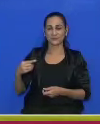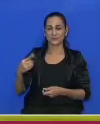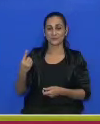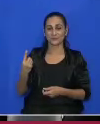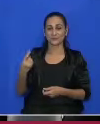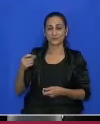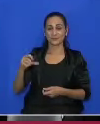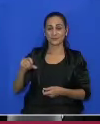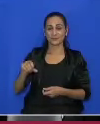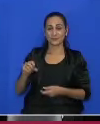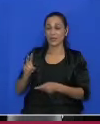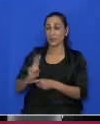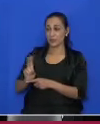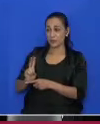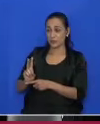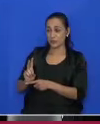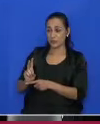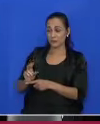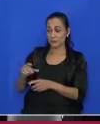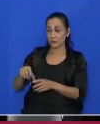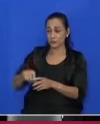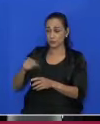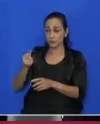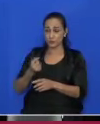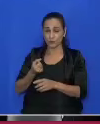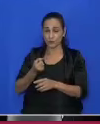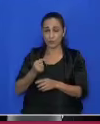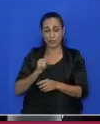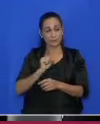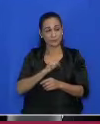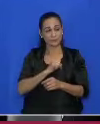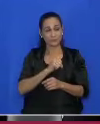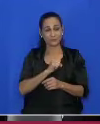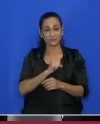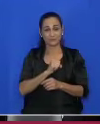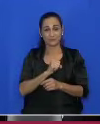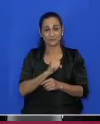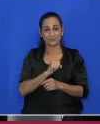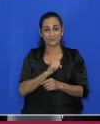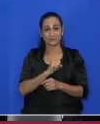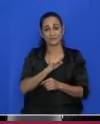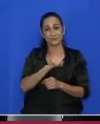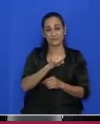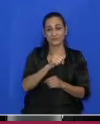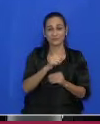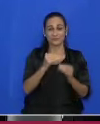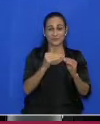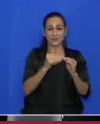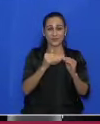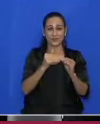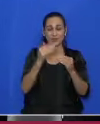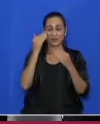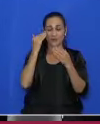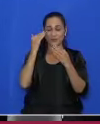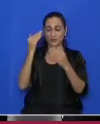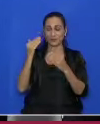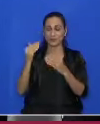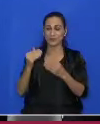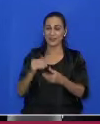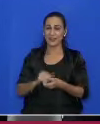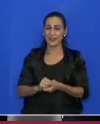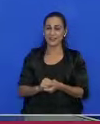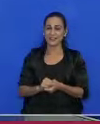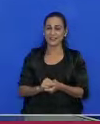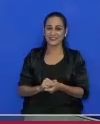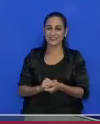e 19. As senhoras confirmam os números sorteados, senhoras auditoras? Sim, confirmo. Sim, confirmo. Ok, muito obrigado,